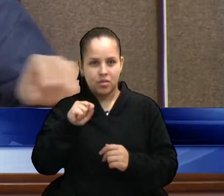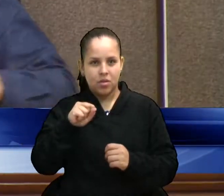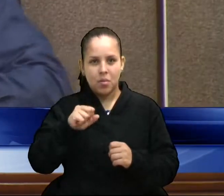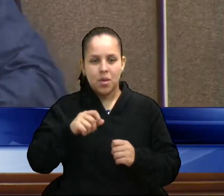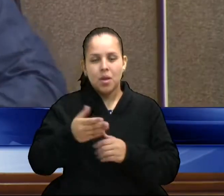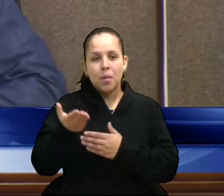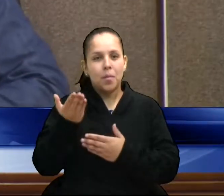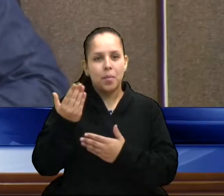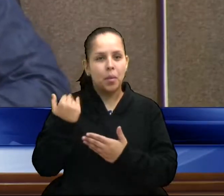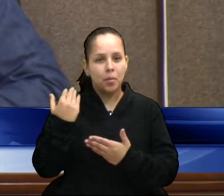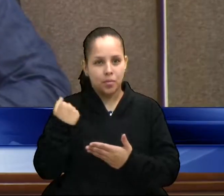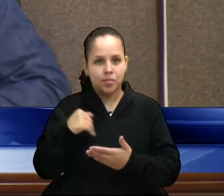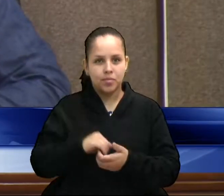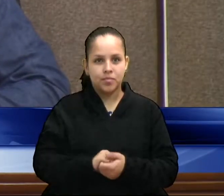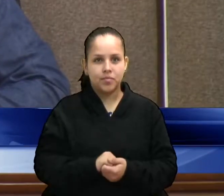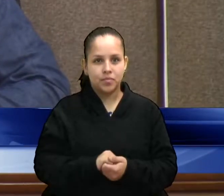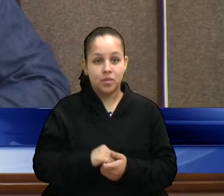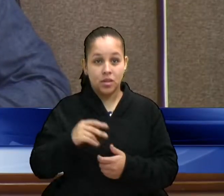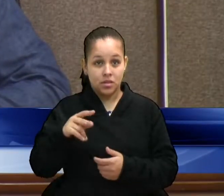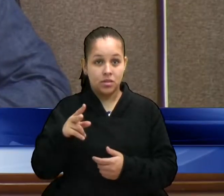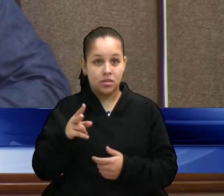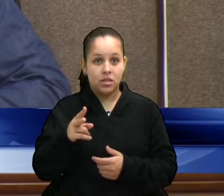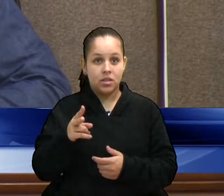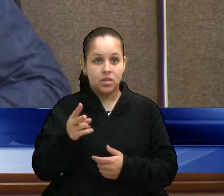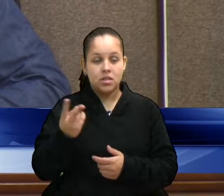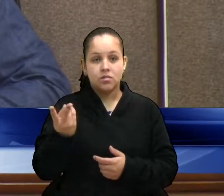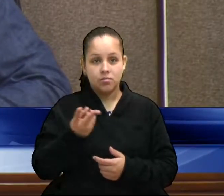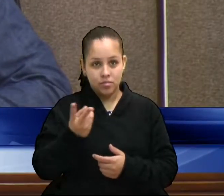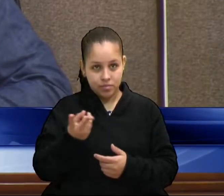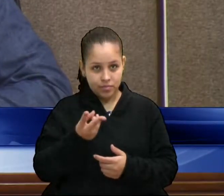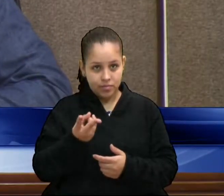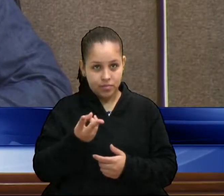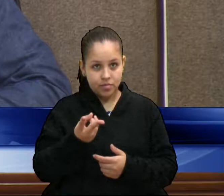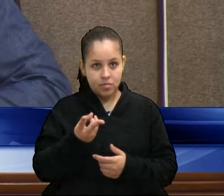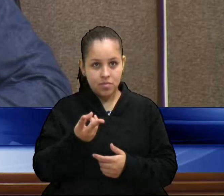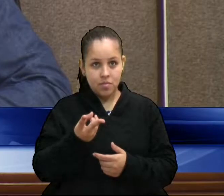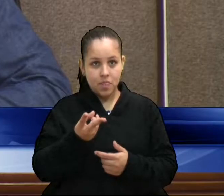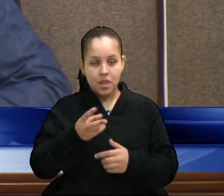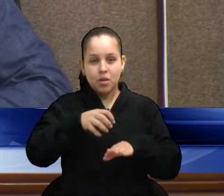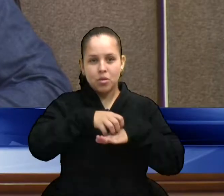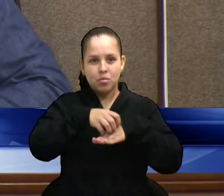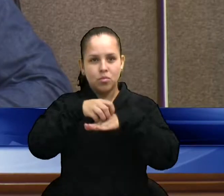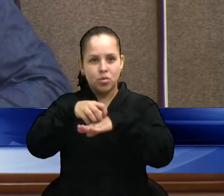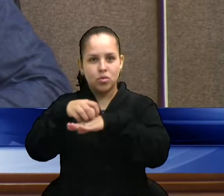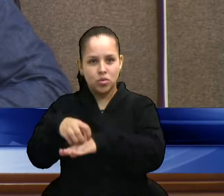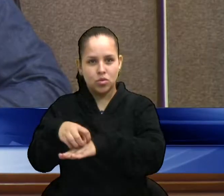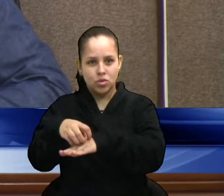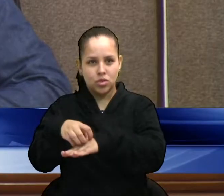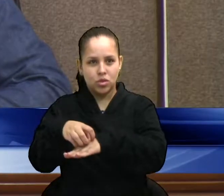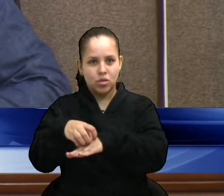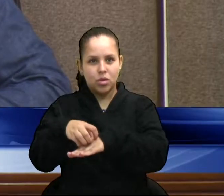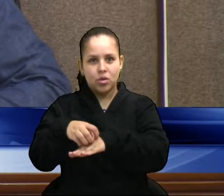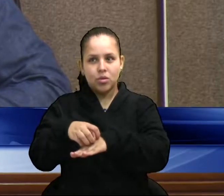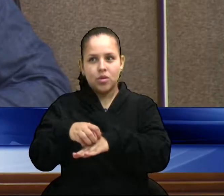Em segundo, a exigência de que o transporte seja realizado apenas por veículo 0 km é